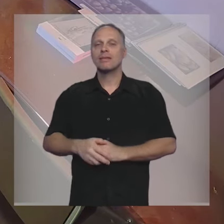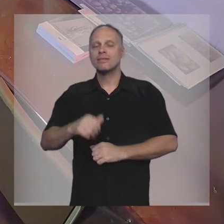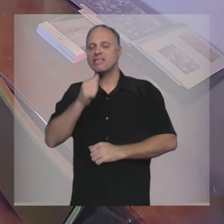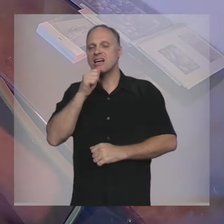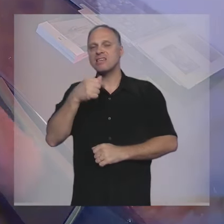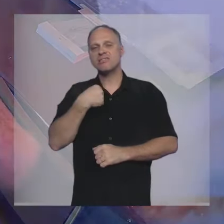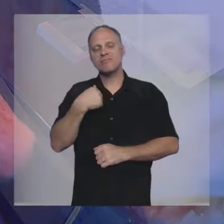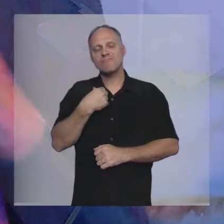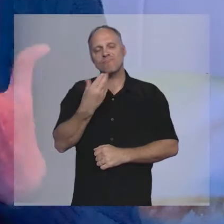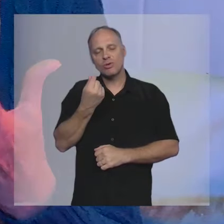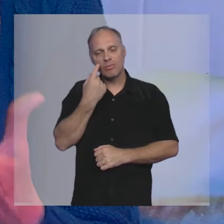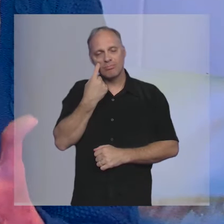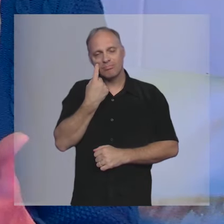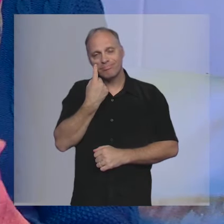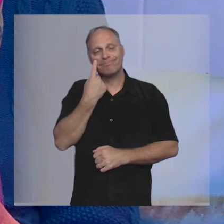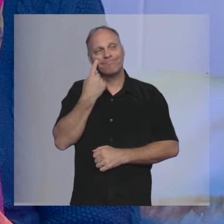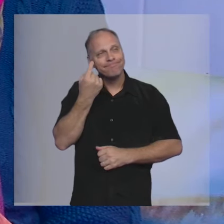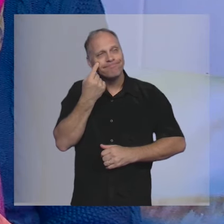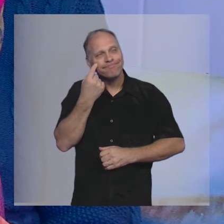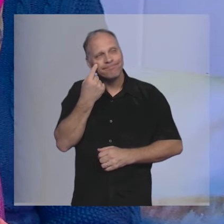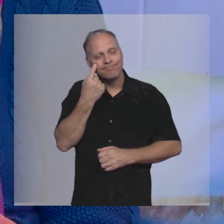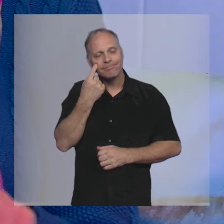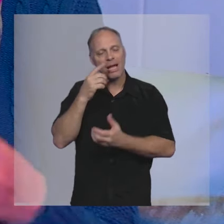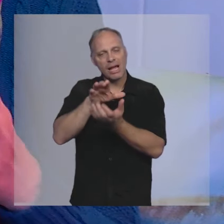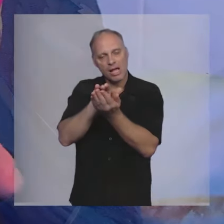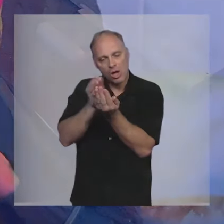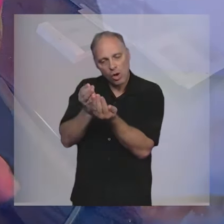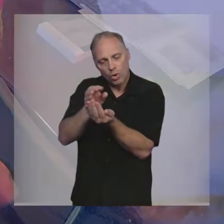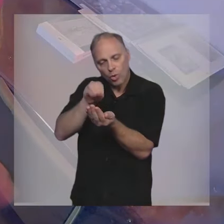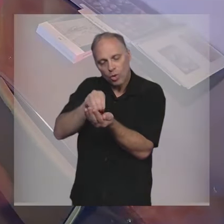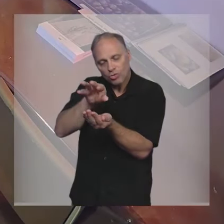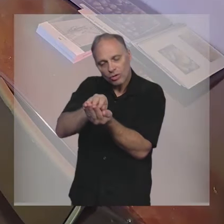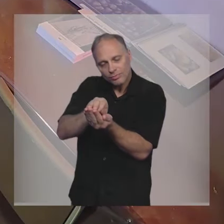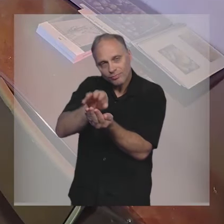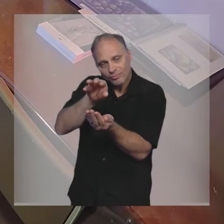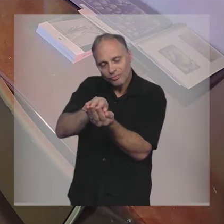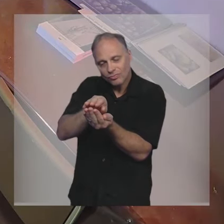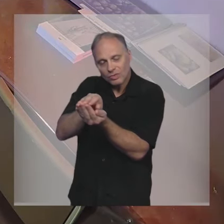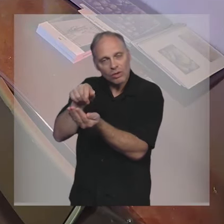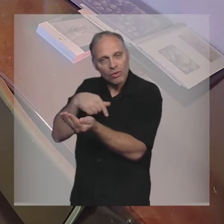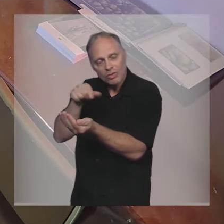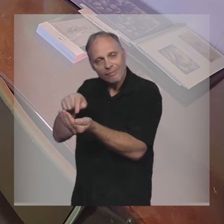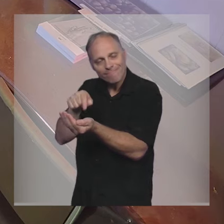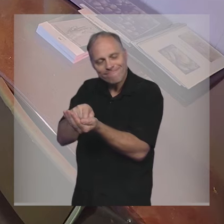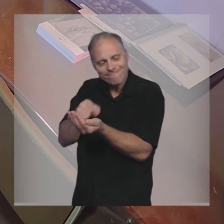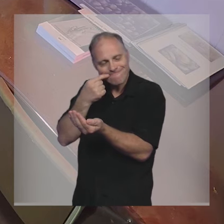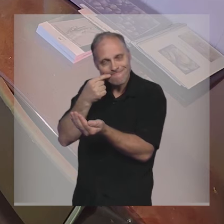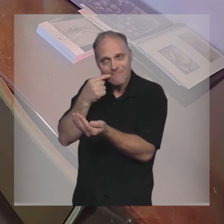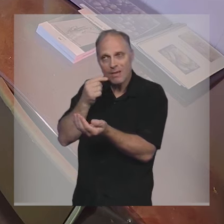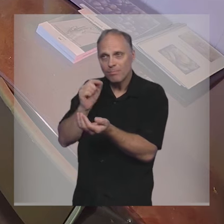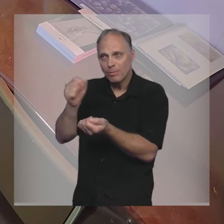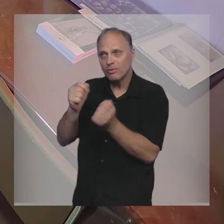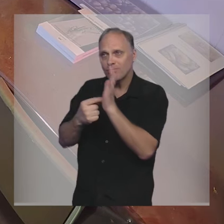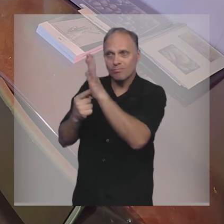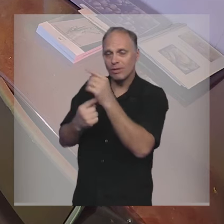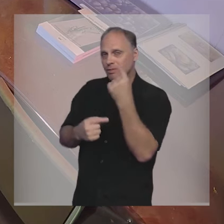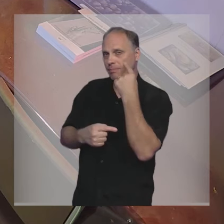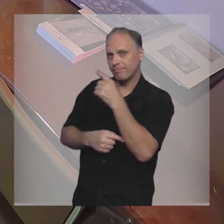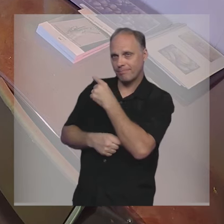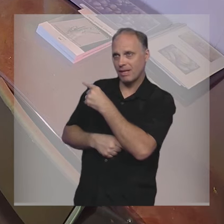aí, eu fiquei muito entusiasmada com as conchas. Eu comecei com essas que, posso botar,